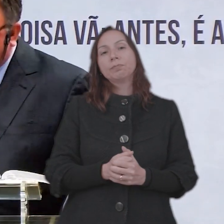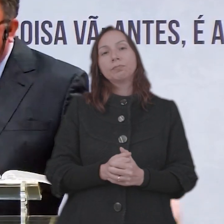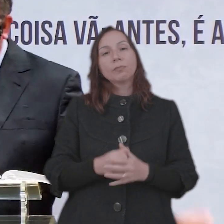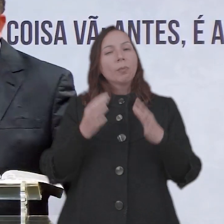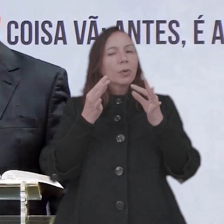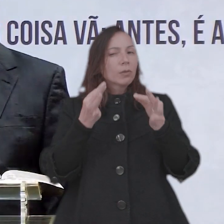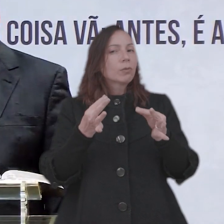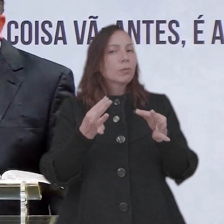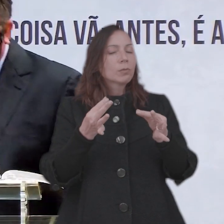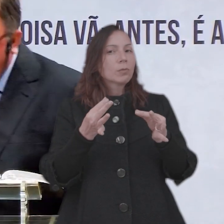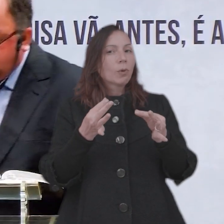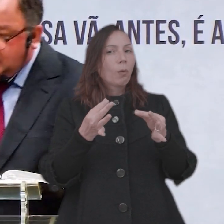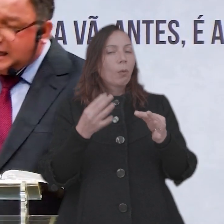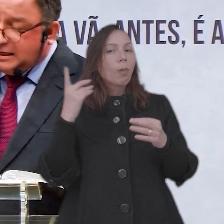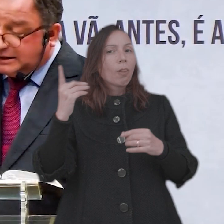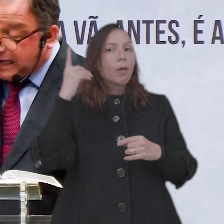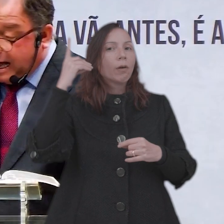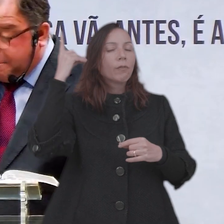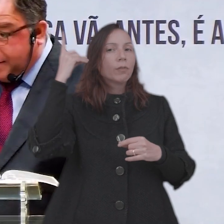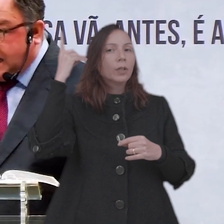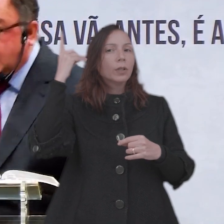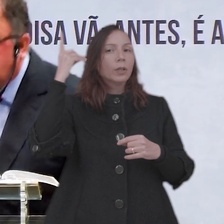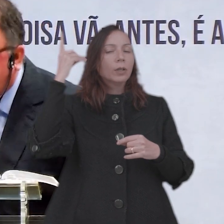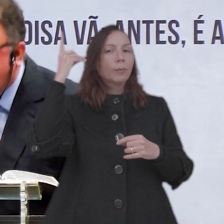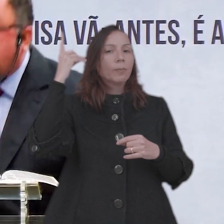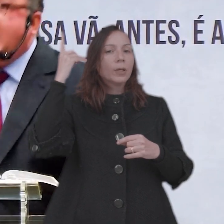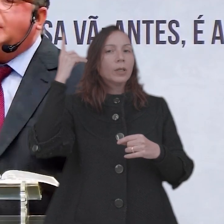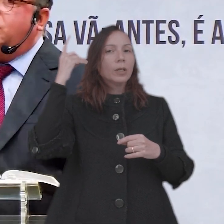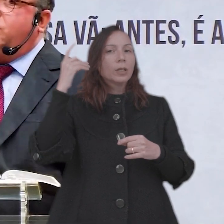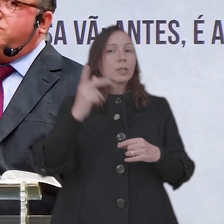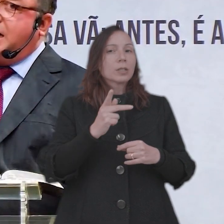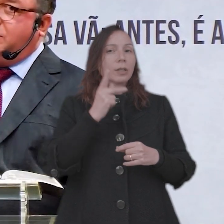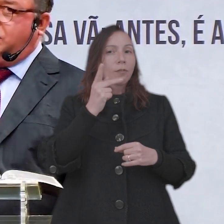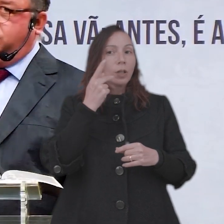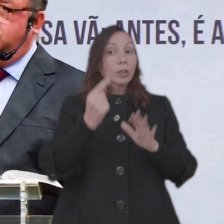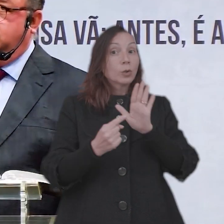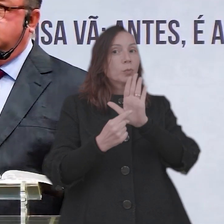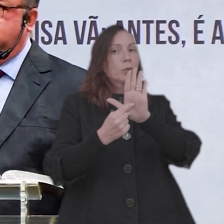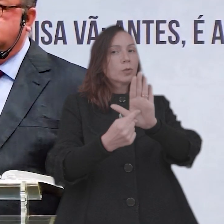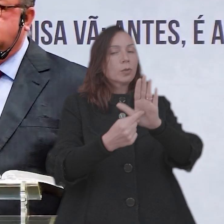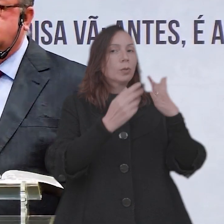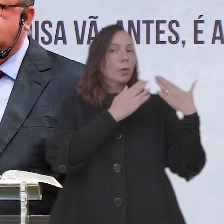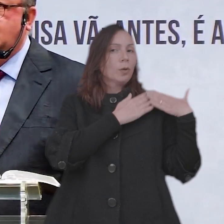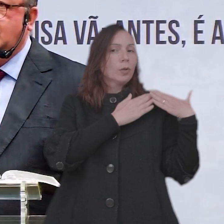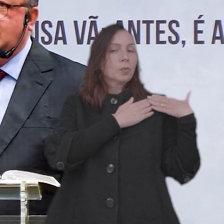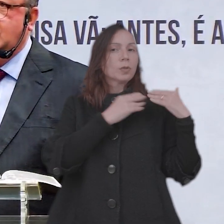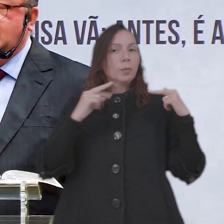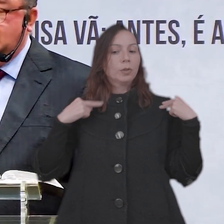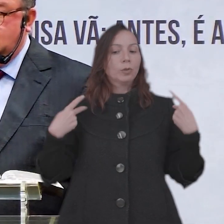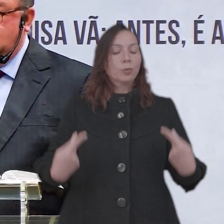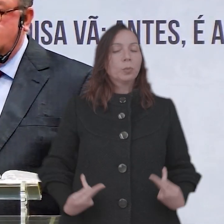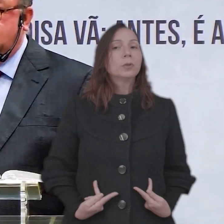Presta atenção que Davi aqui, ele está apelando para o lado humano.